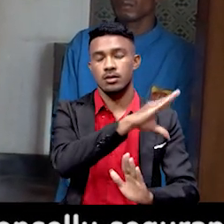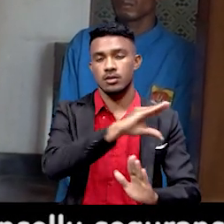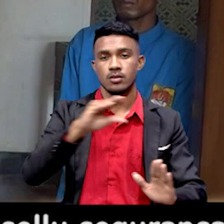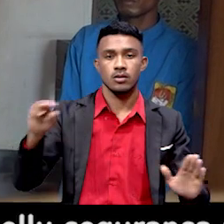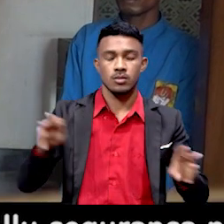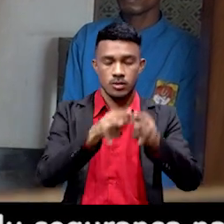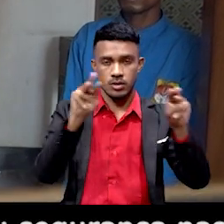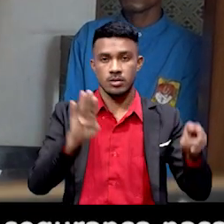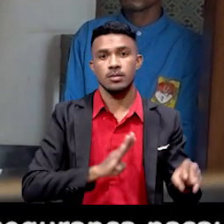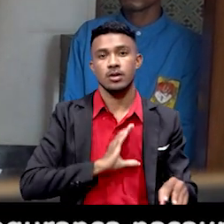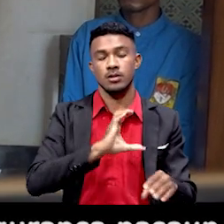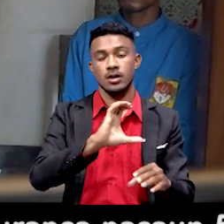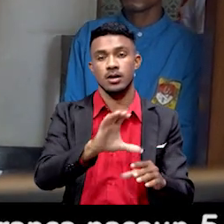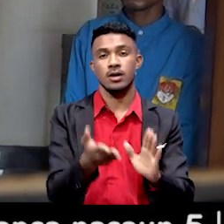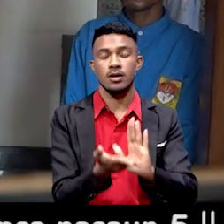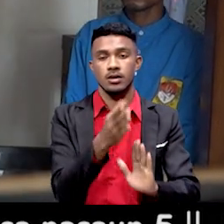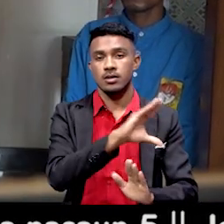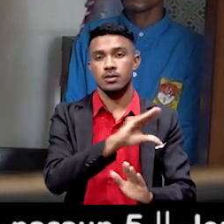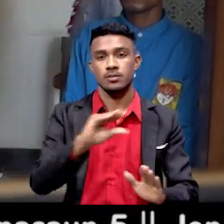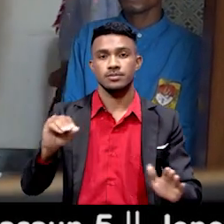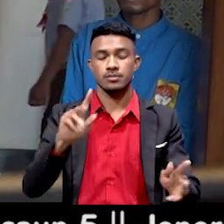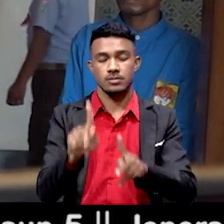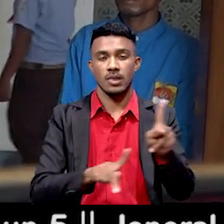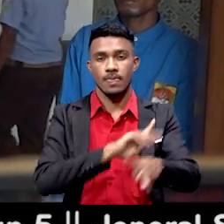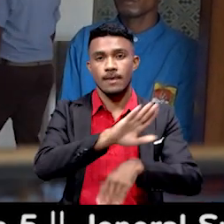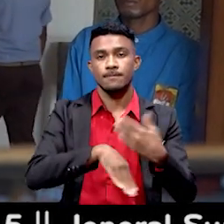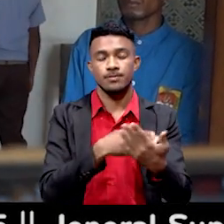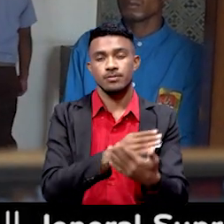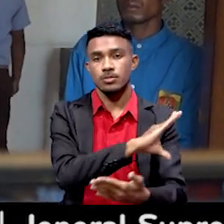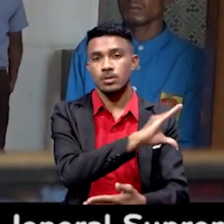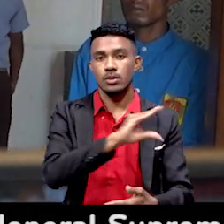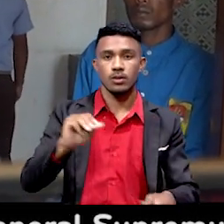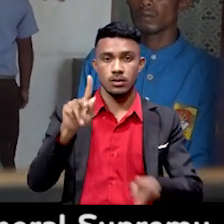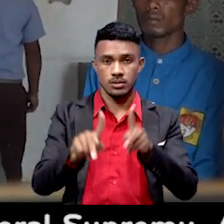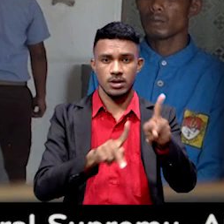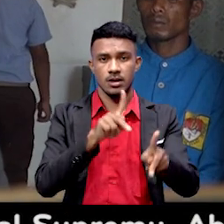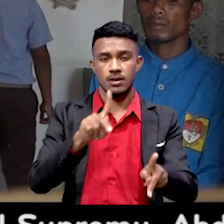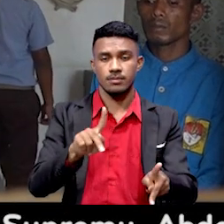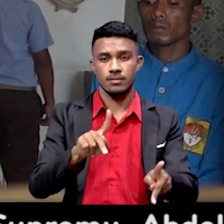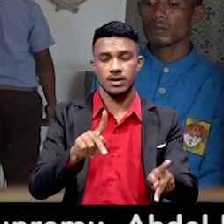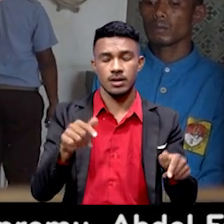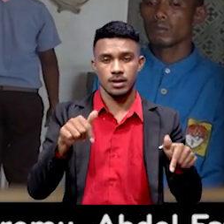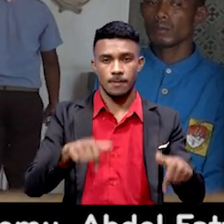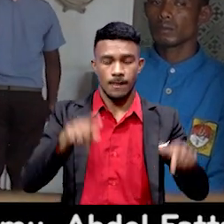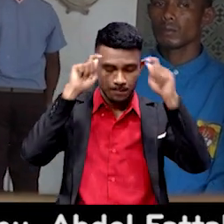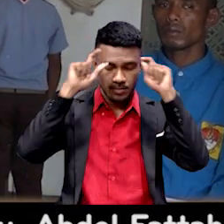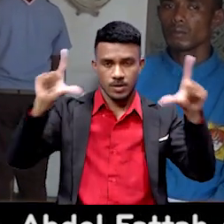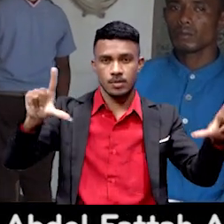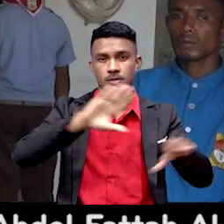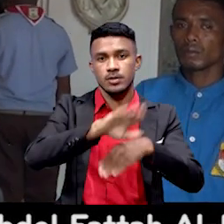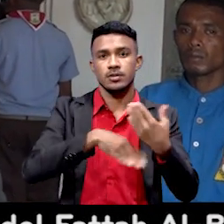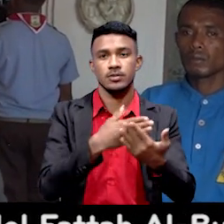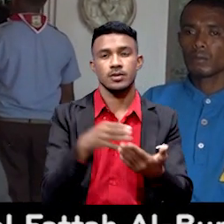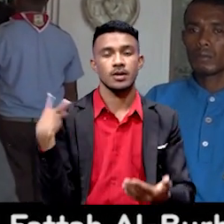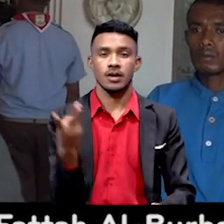Baucau ni elet la konhusi sarane sira no povo tomak Timor Leste ni elet itenien